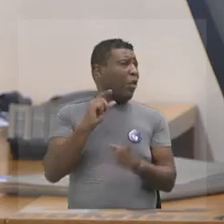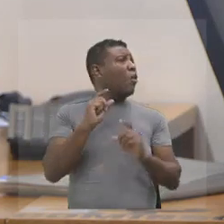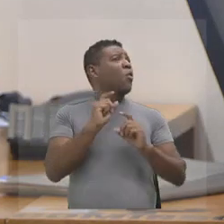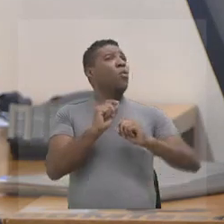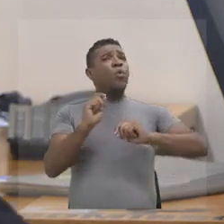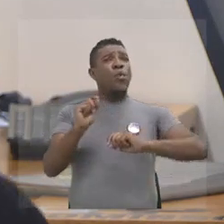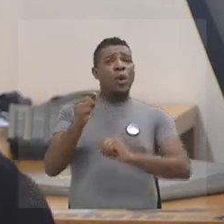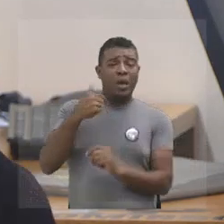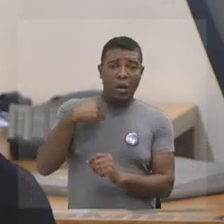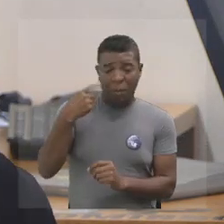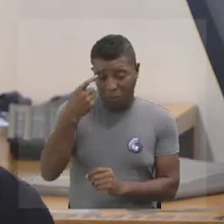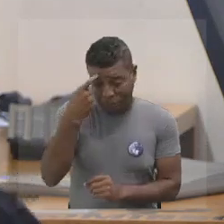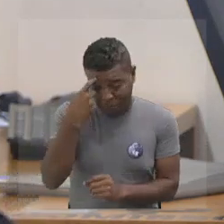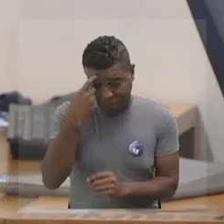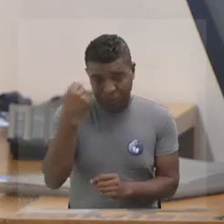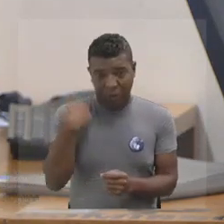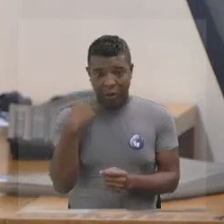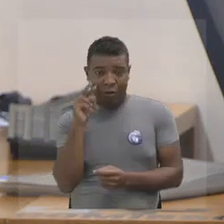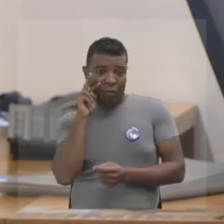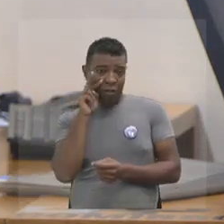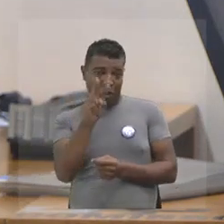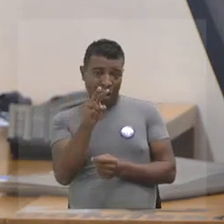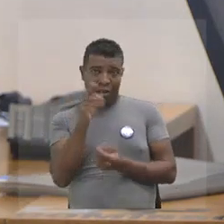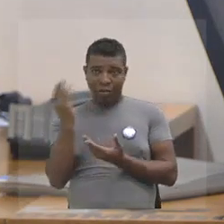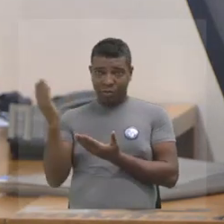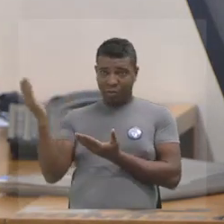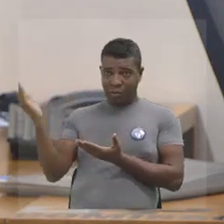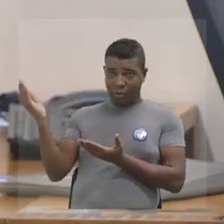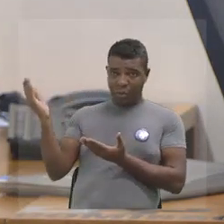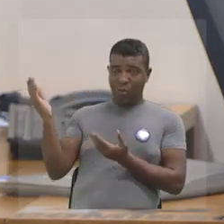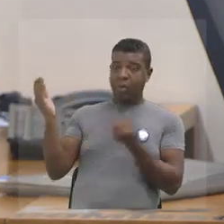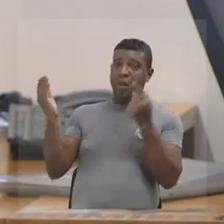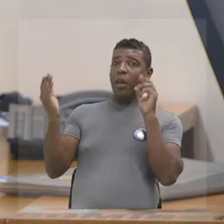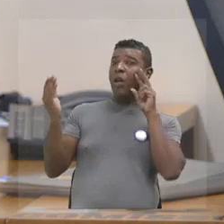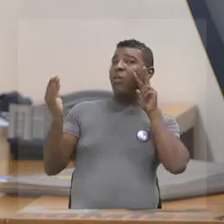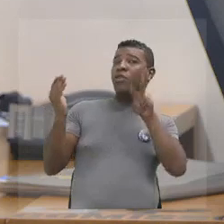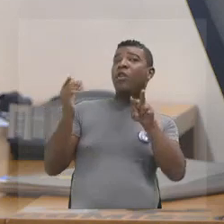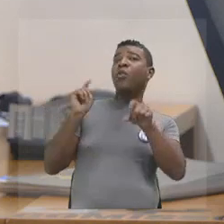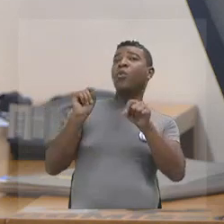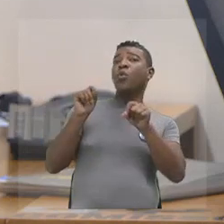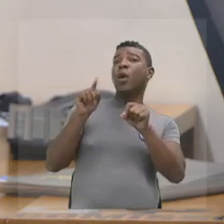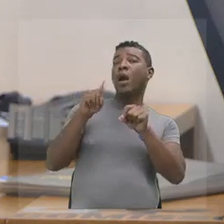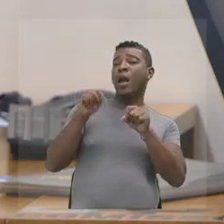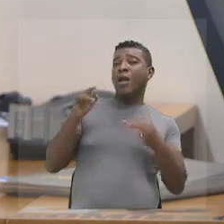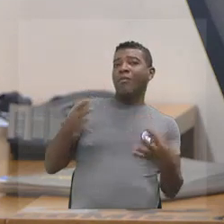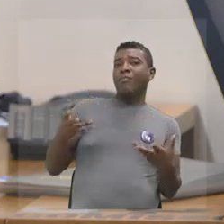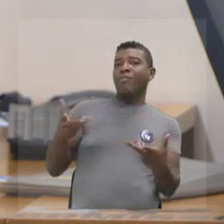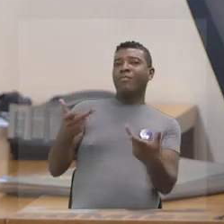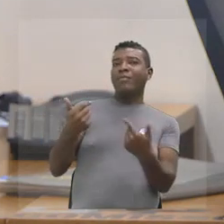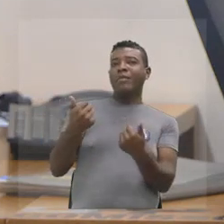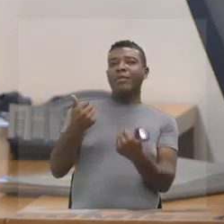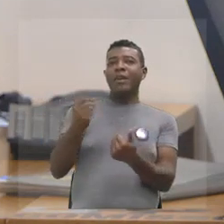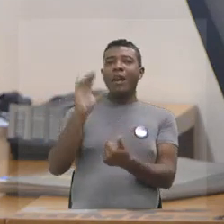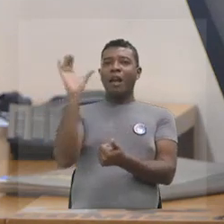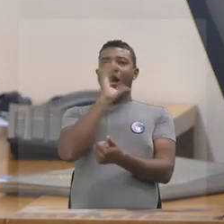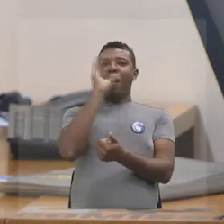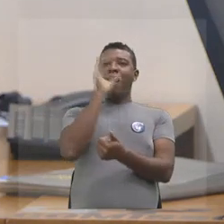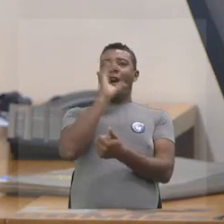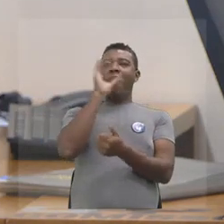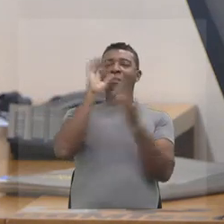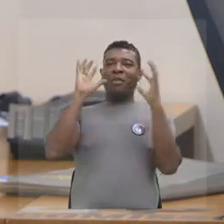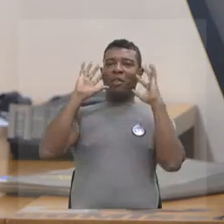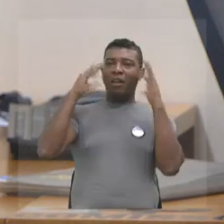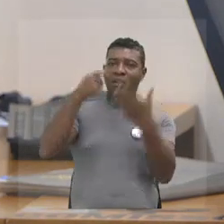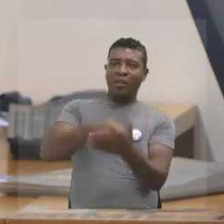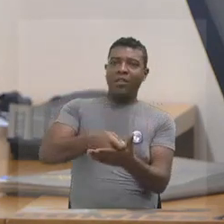com relação à questão da eficiência da agilidade isso vale para